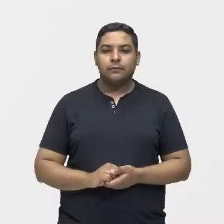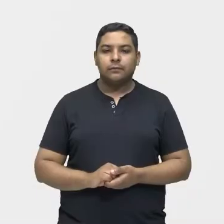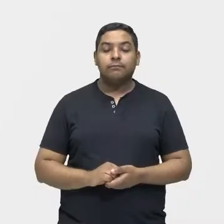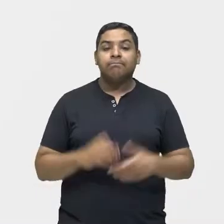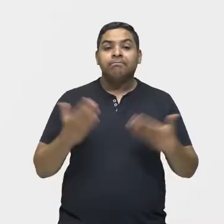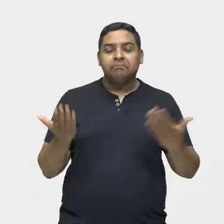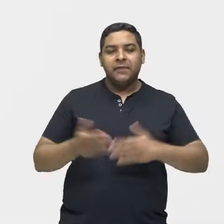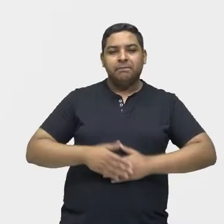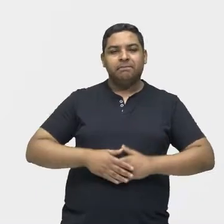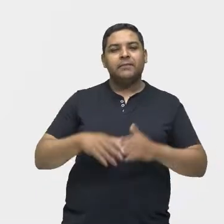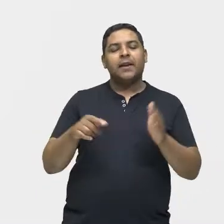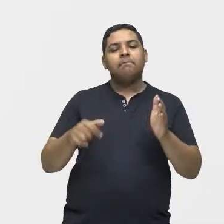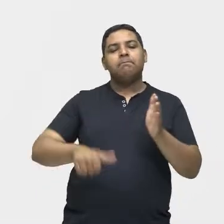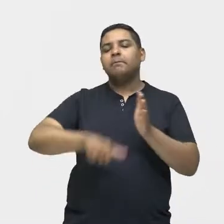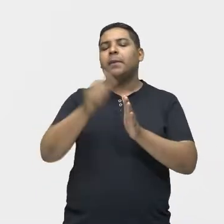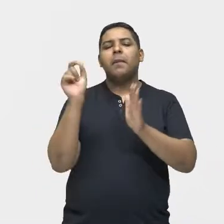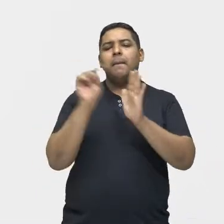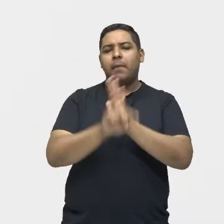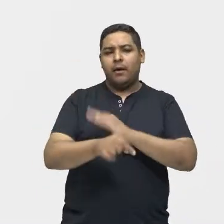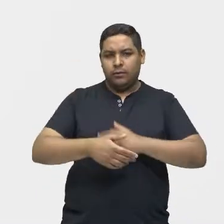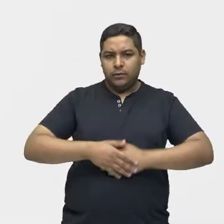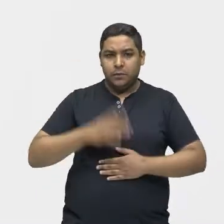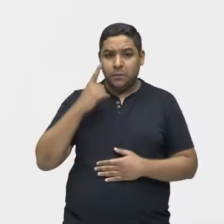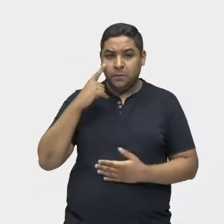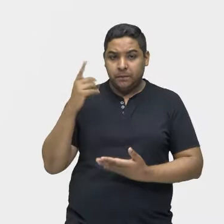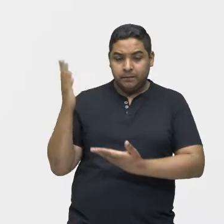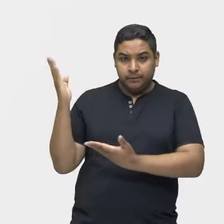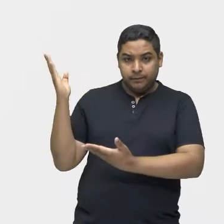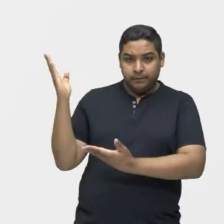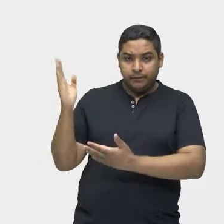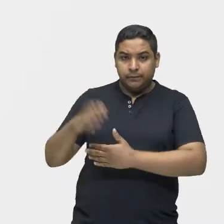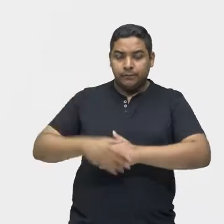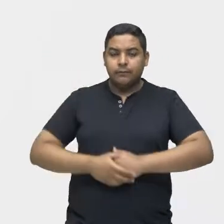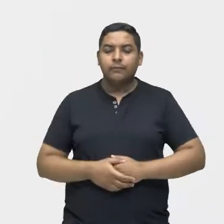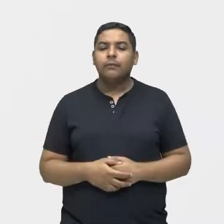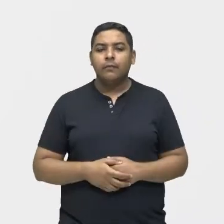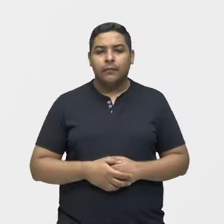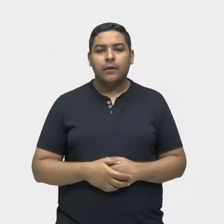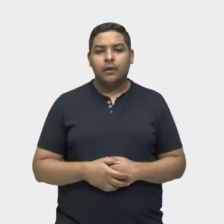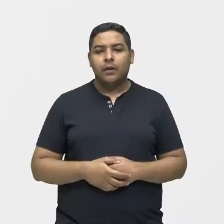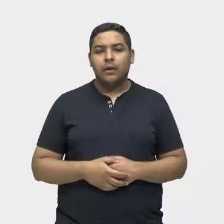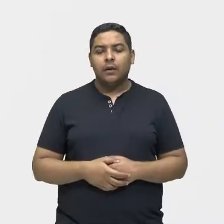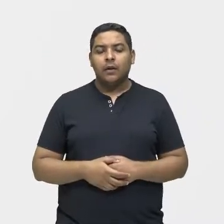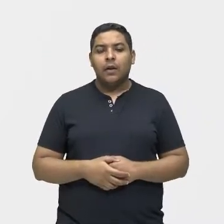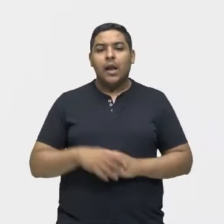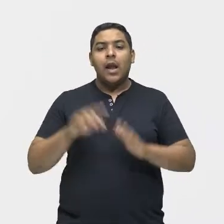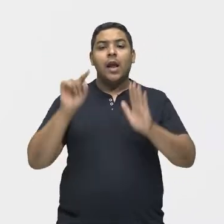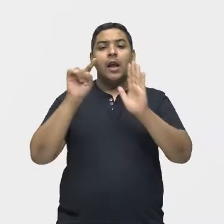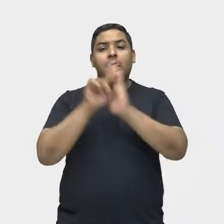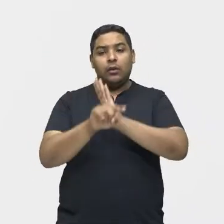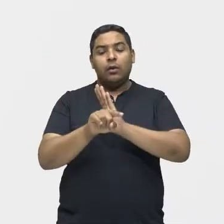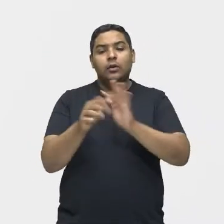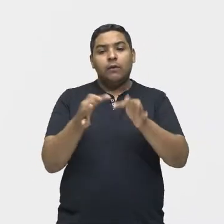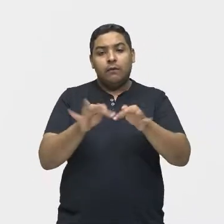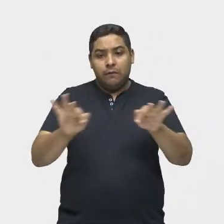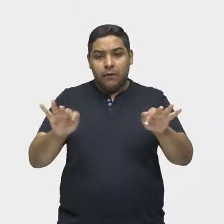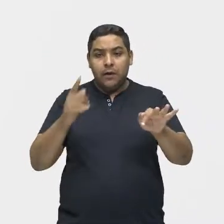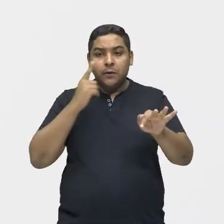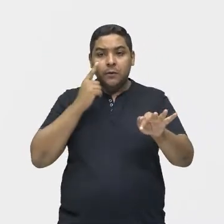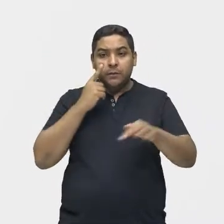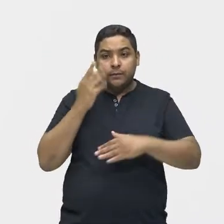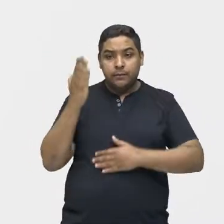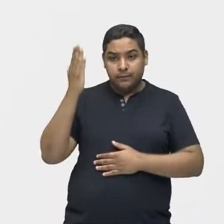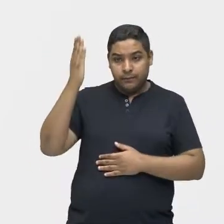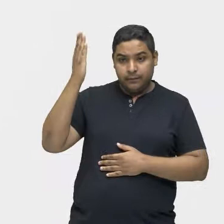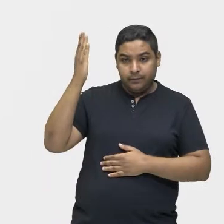Então, na nossa primeira questão, nós temos o seguinte, a forma interrogativa da frase, daí nós temos ali, né, they will